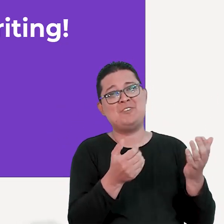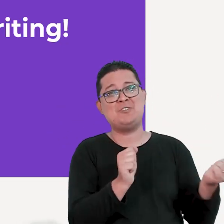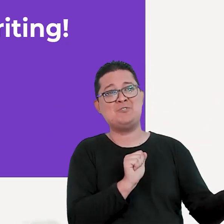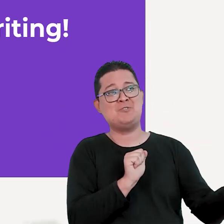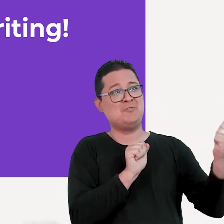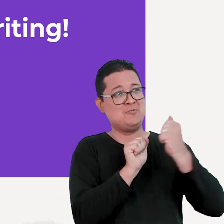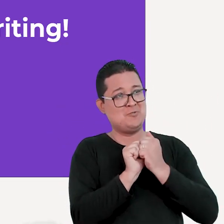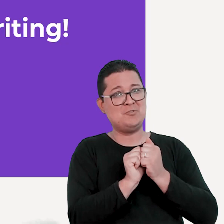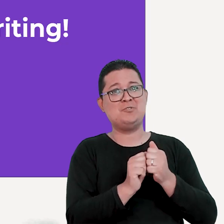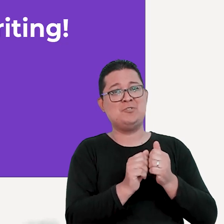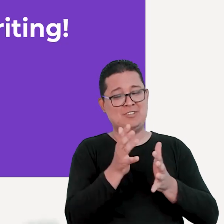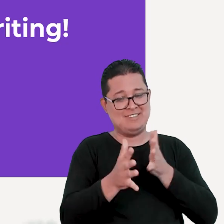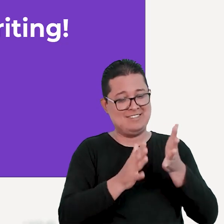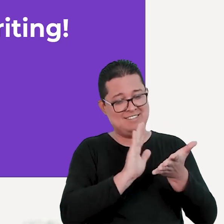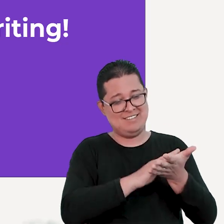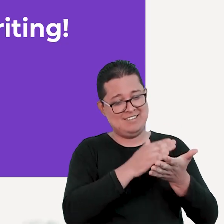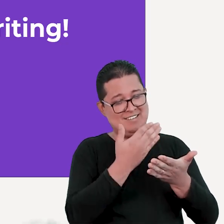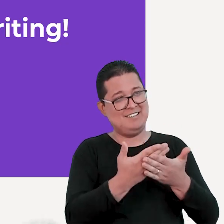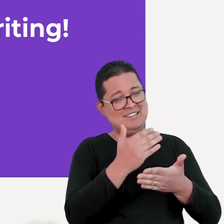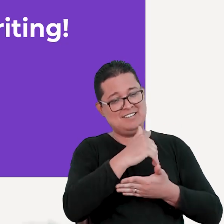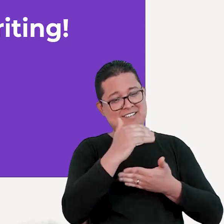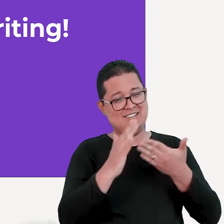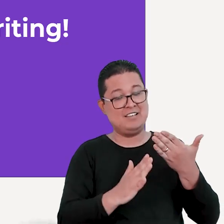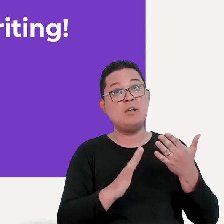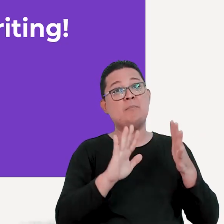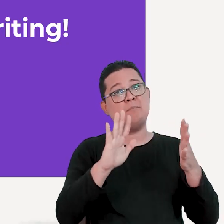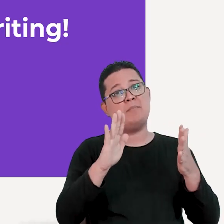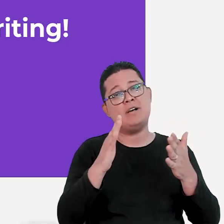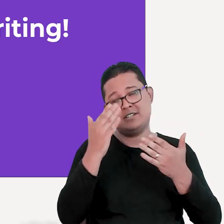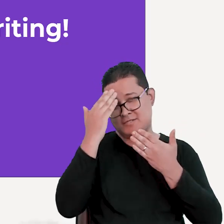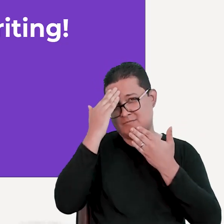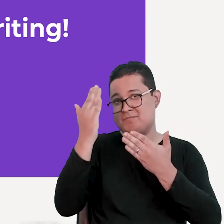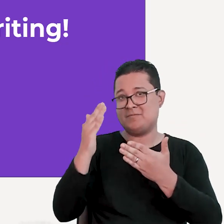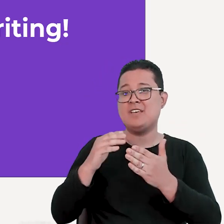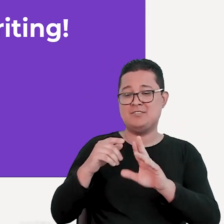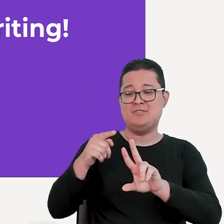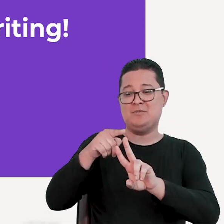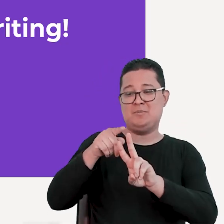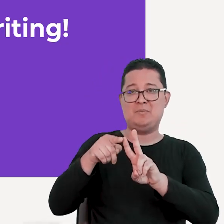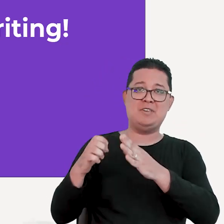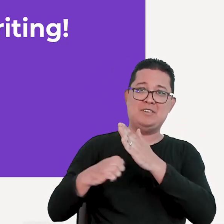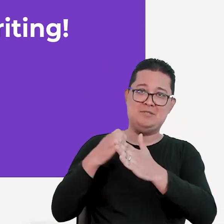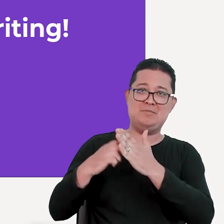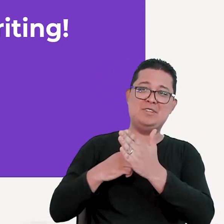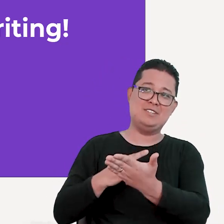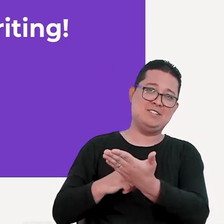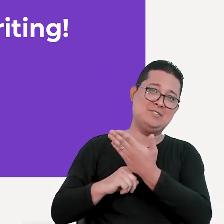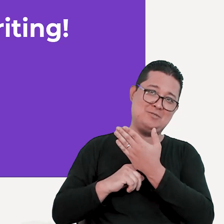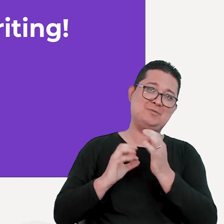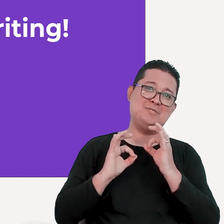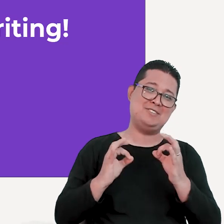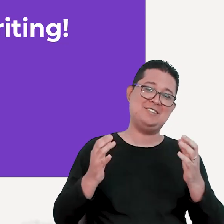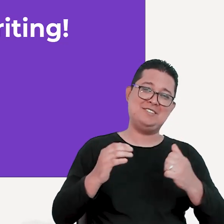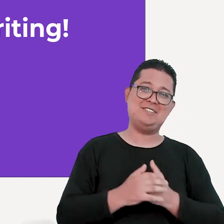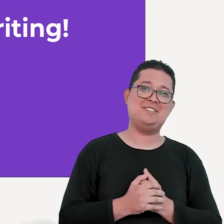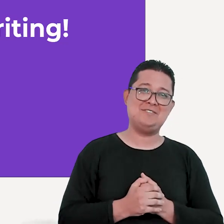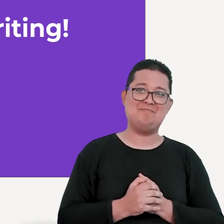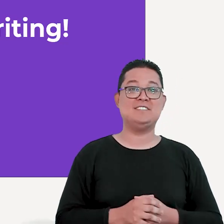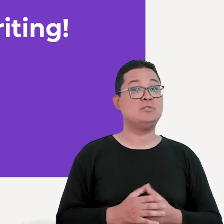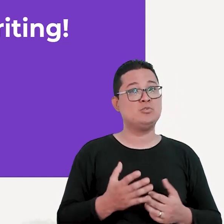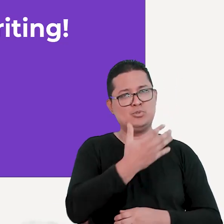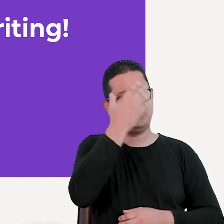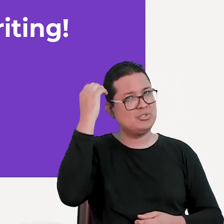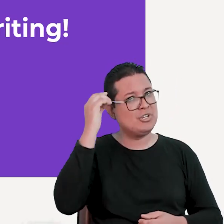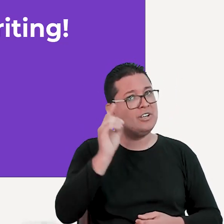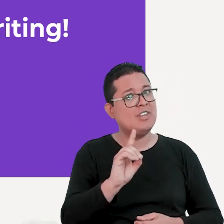a interpretação de livros, graças aí aos nossos apoiadores que fizeram com que isso fosse possível, né? Não se esqueça